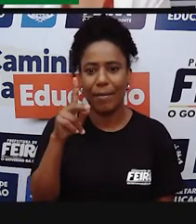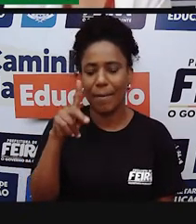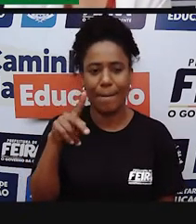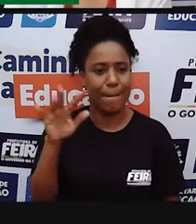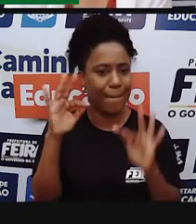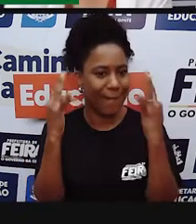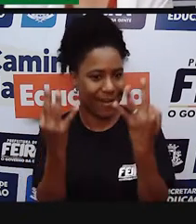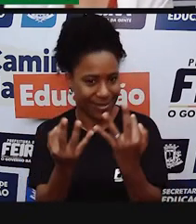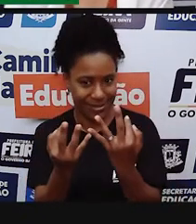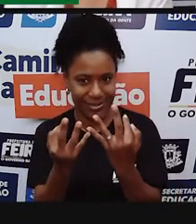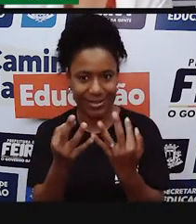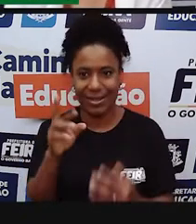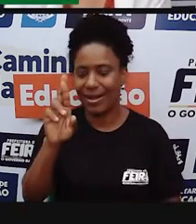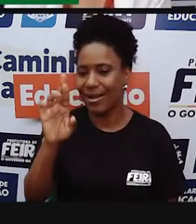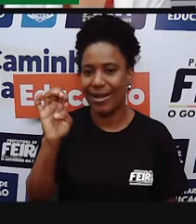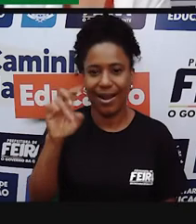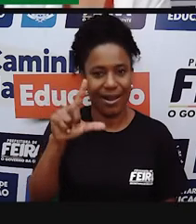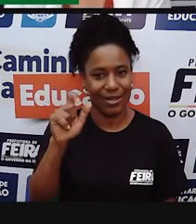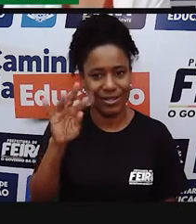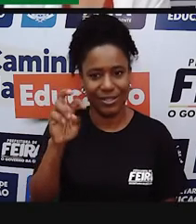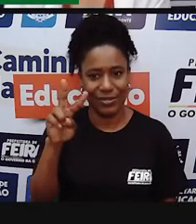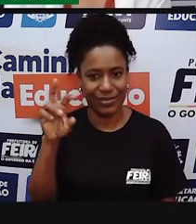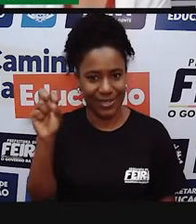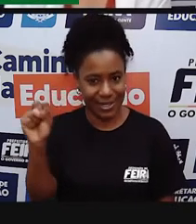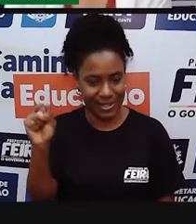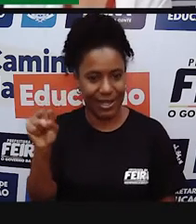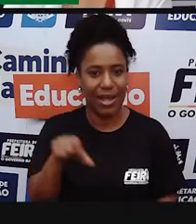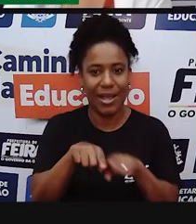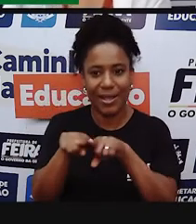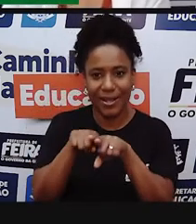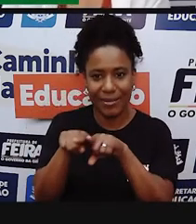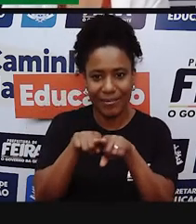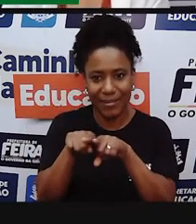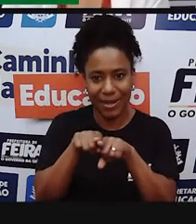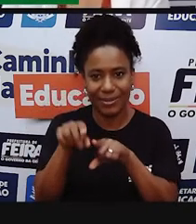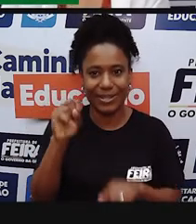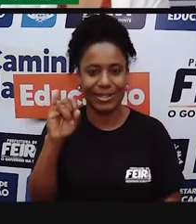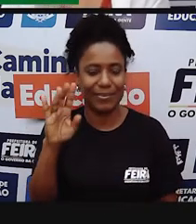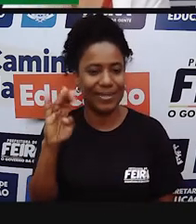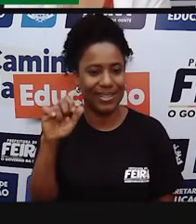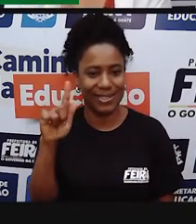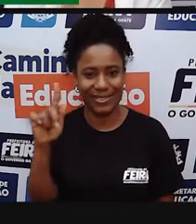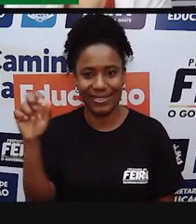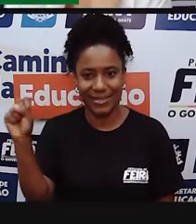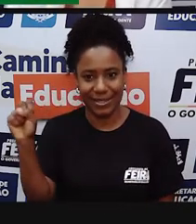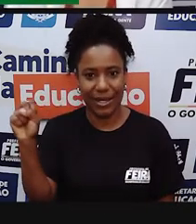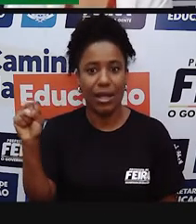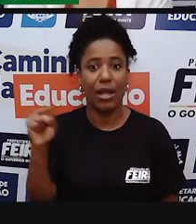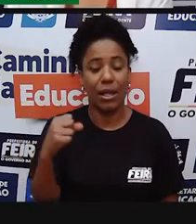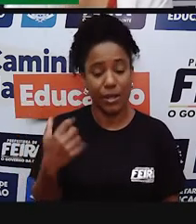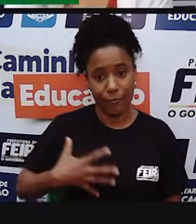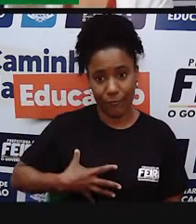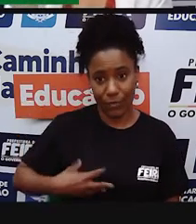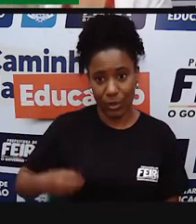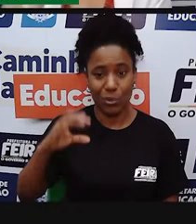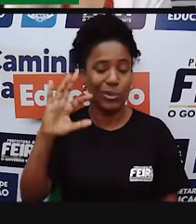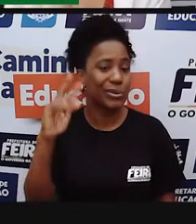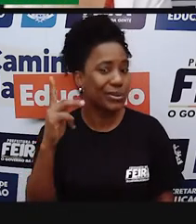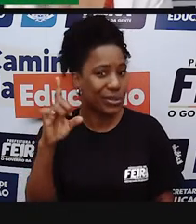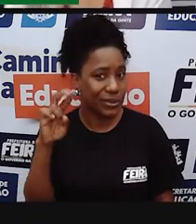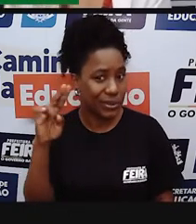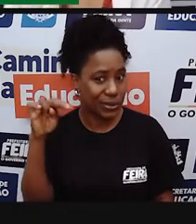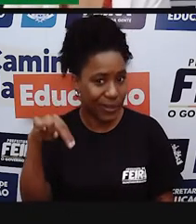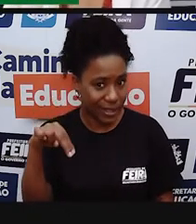os irmãos seus filhos Children mas atenção porque